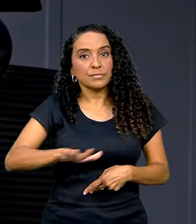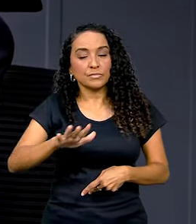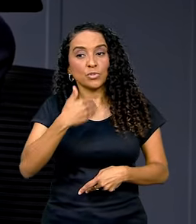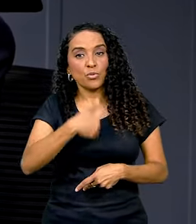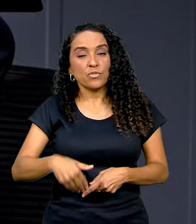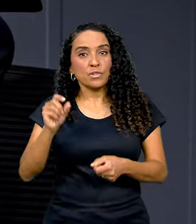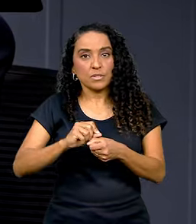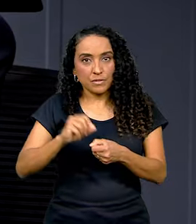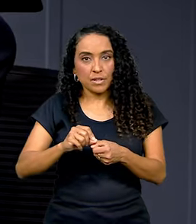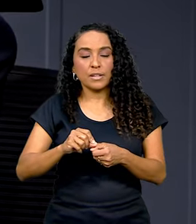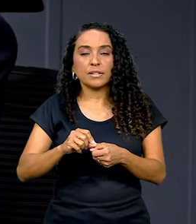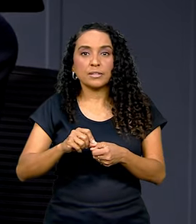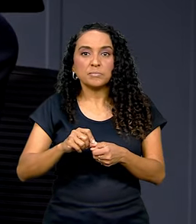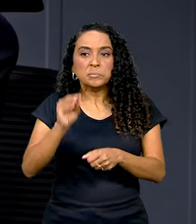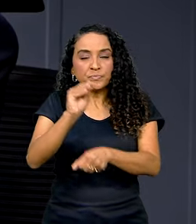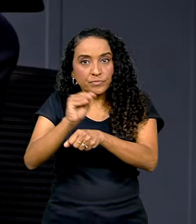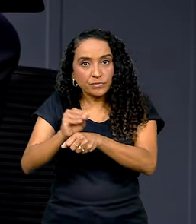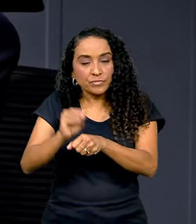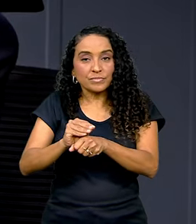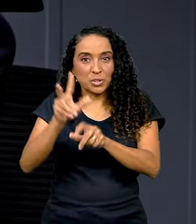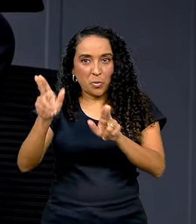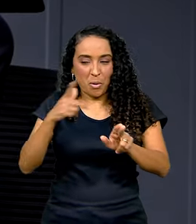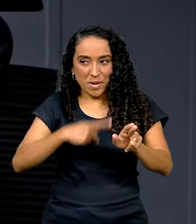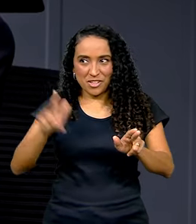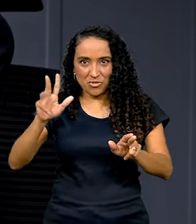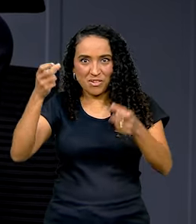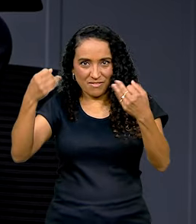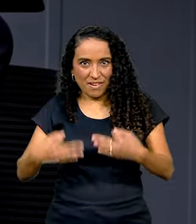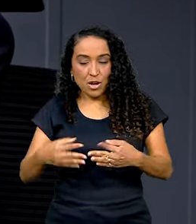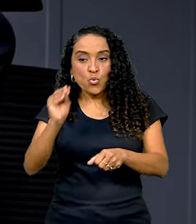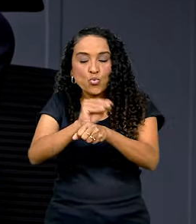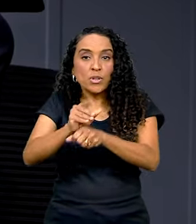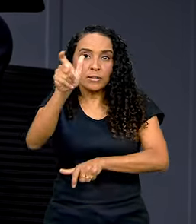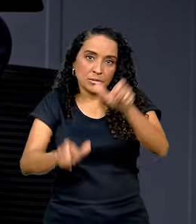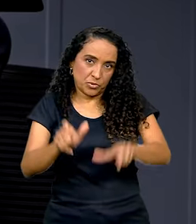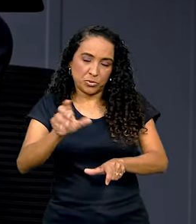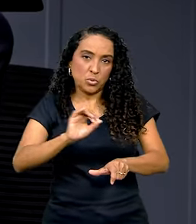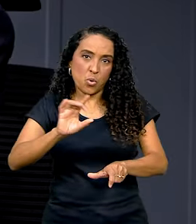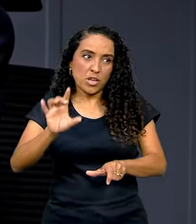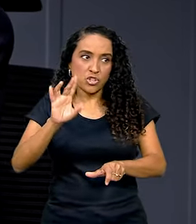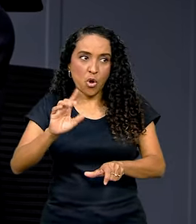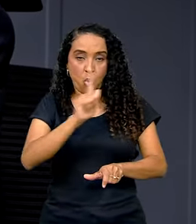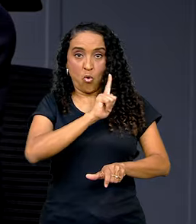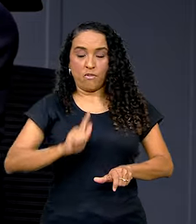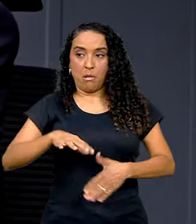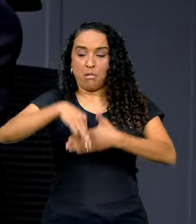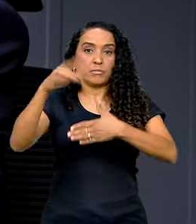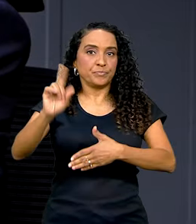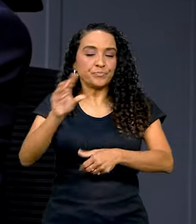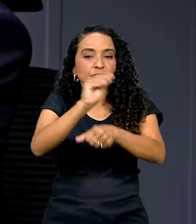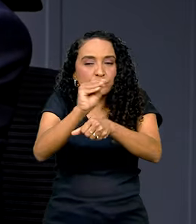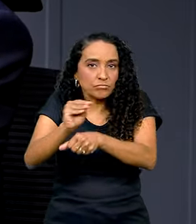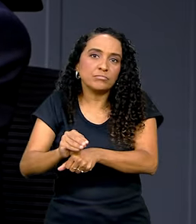isso que o nosso governo faz é cuidar como diz o presidente cuidar das pessoas não é só